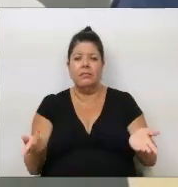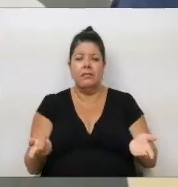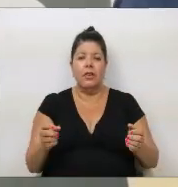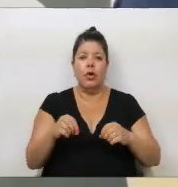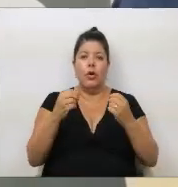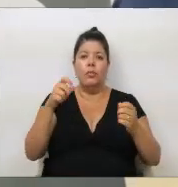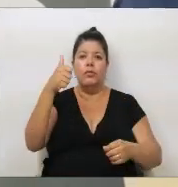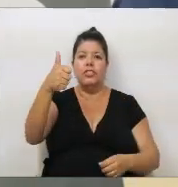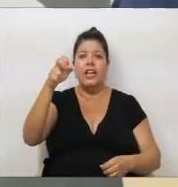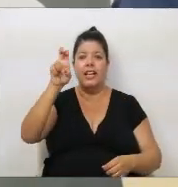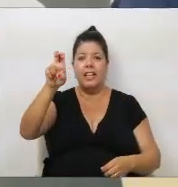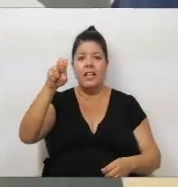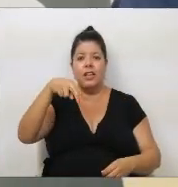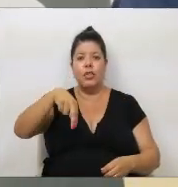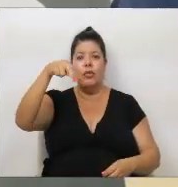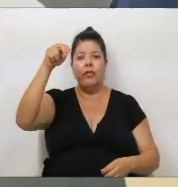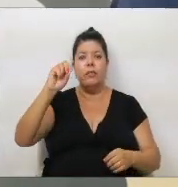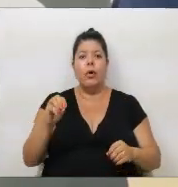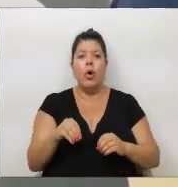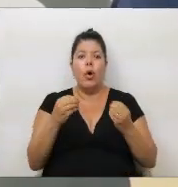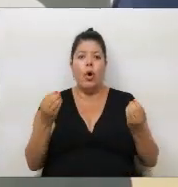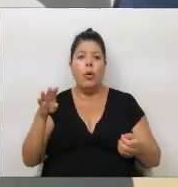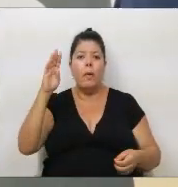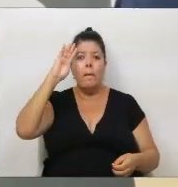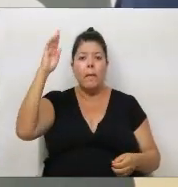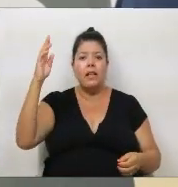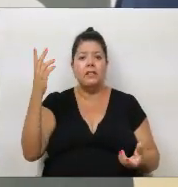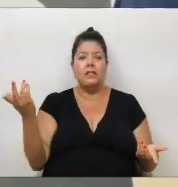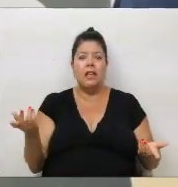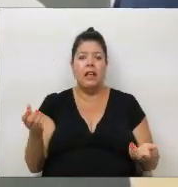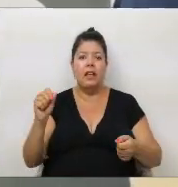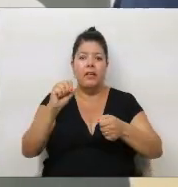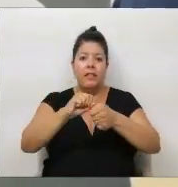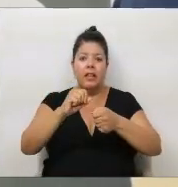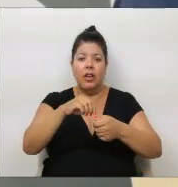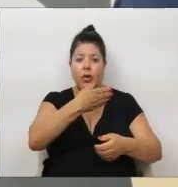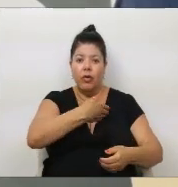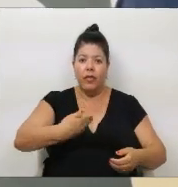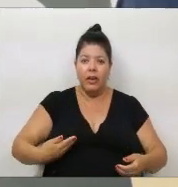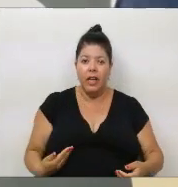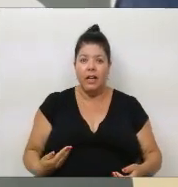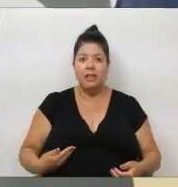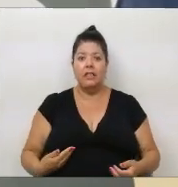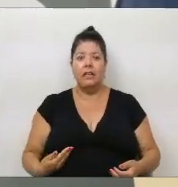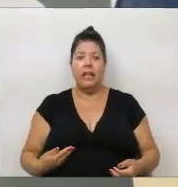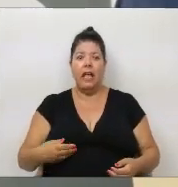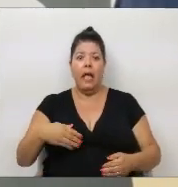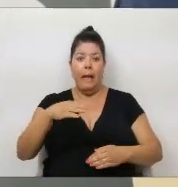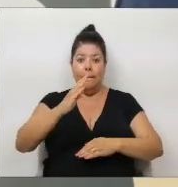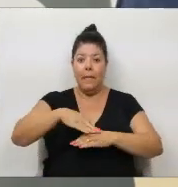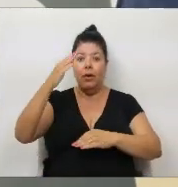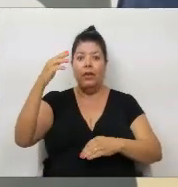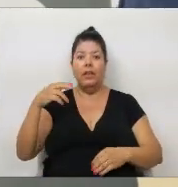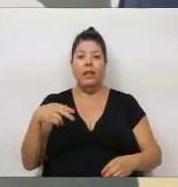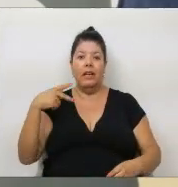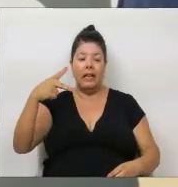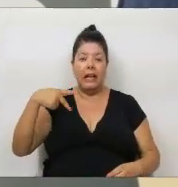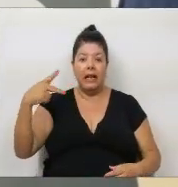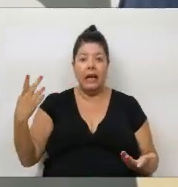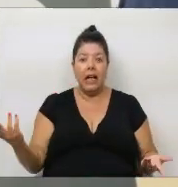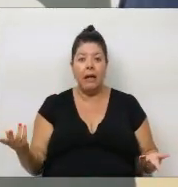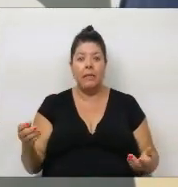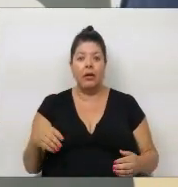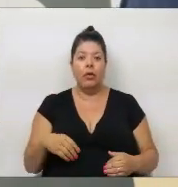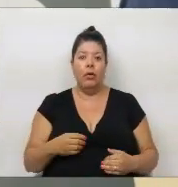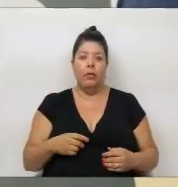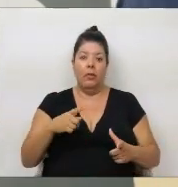no dia 15 de novembro, como é que você pensa em lidar, né, para ter a governança, ter a maioria na Câmara, já que muitas vezes isso se torna um